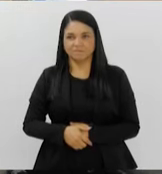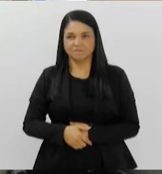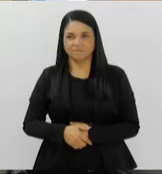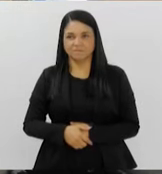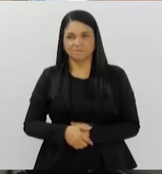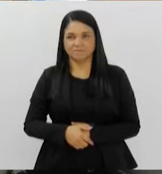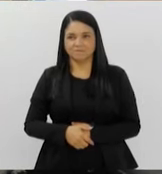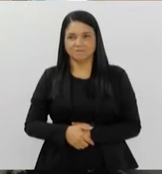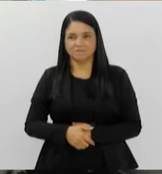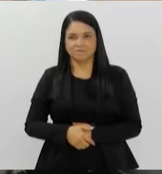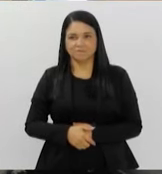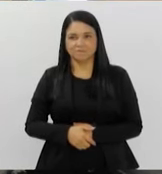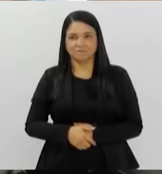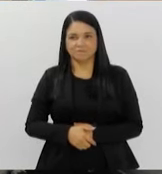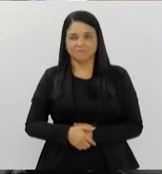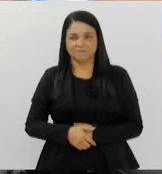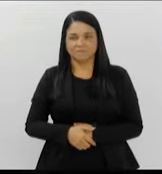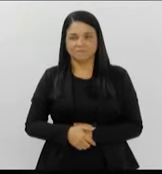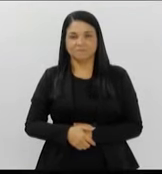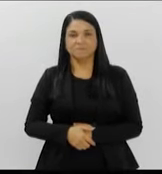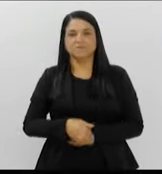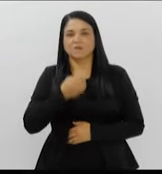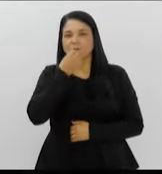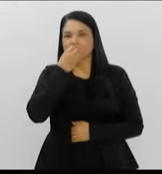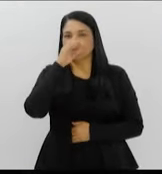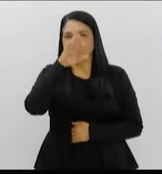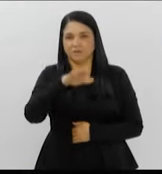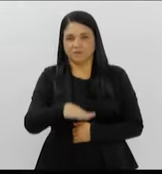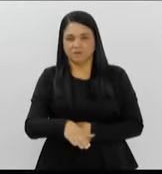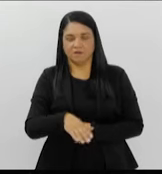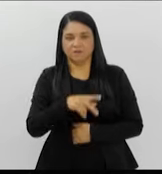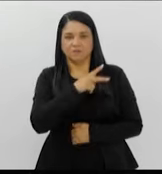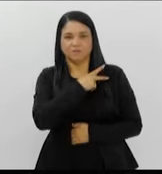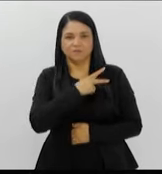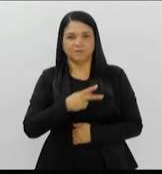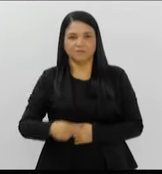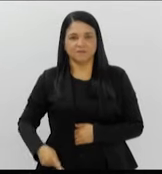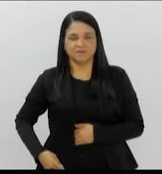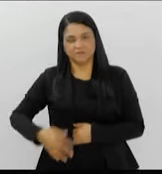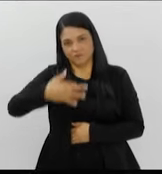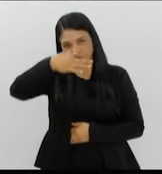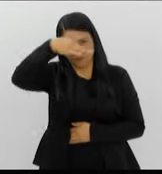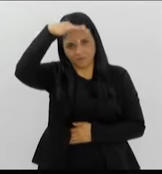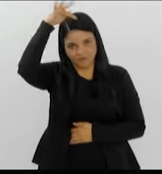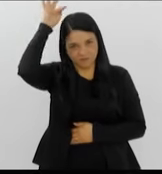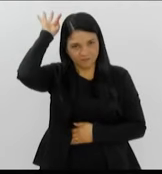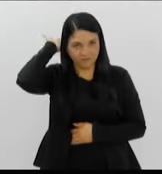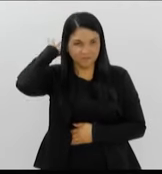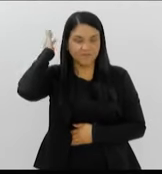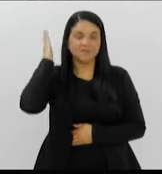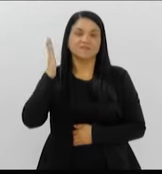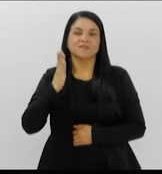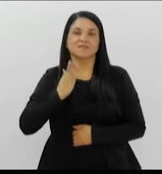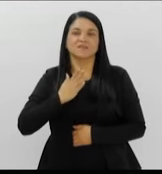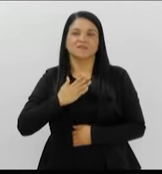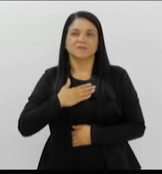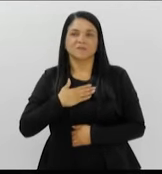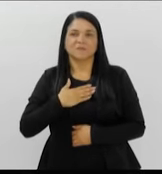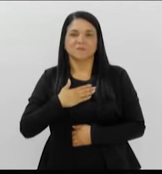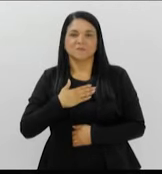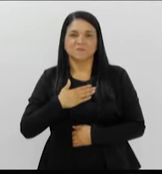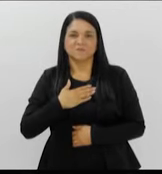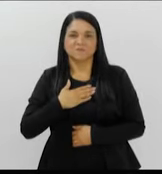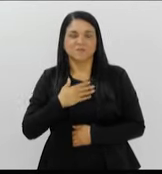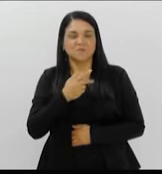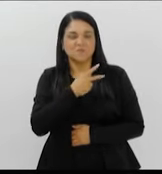Pode falar agora. Boa tarde, presidente Fred Pacheco, meu presidente